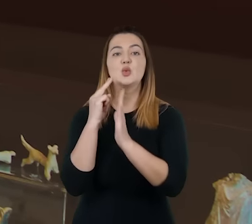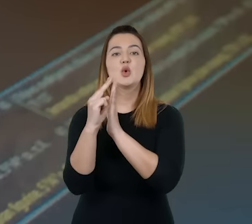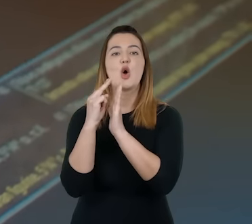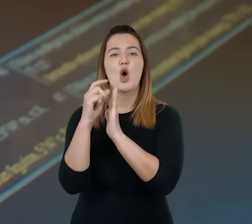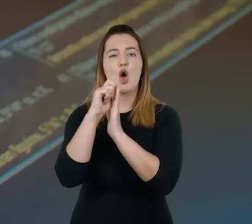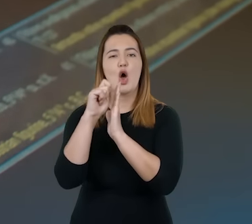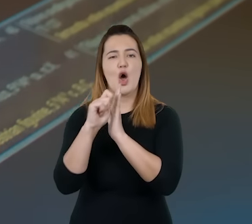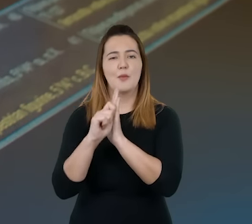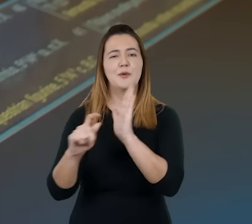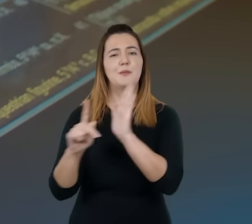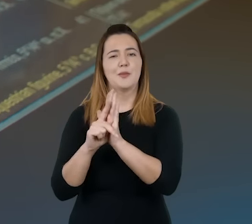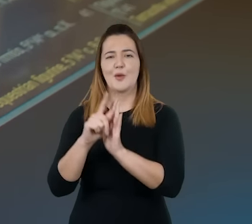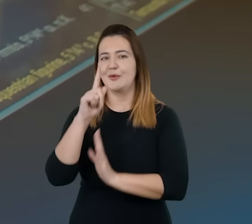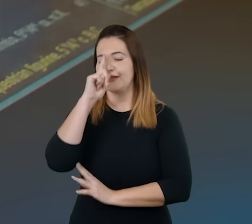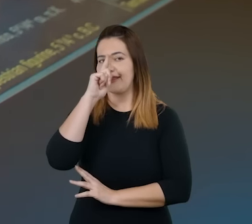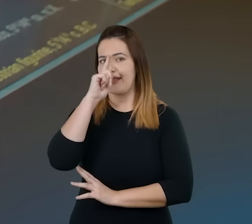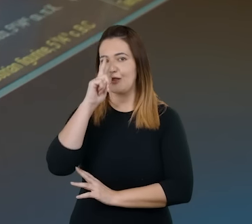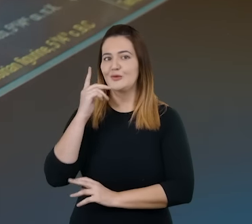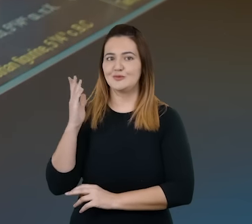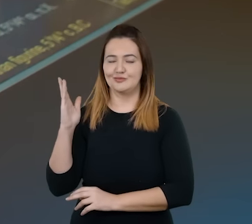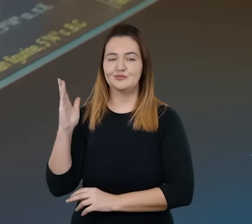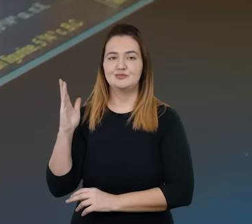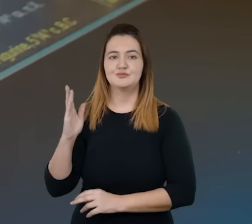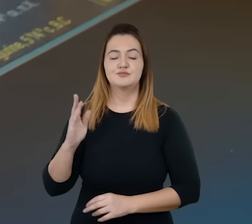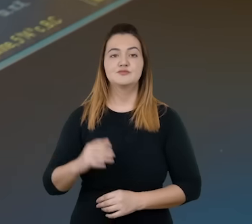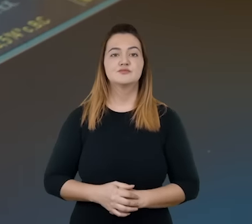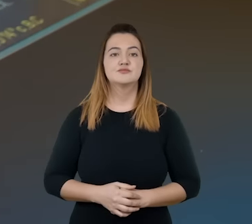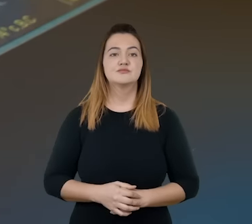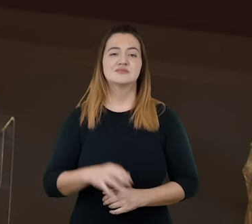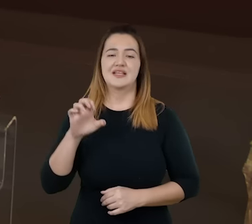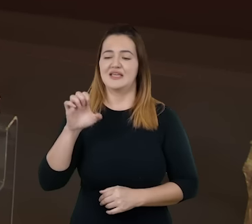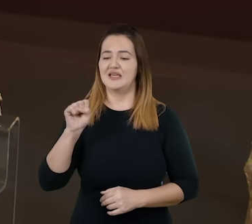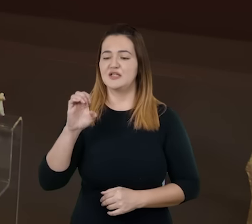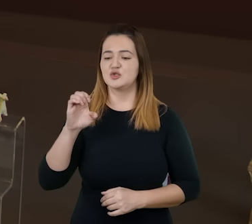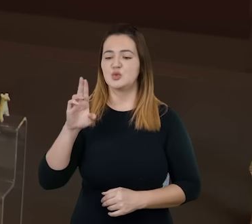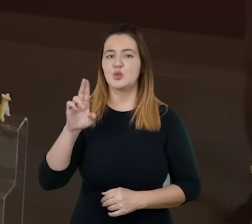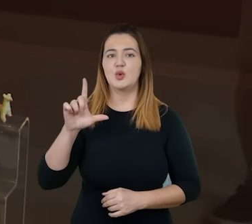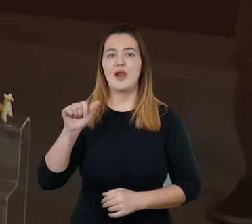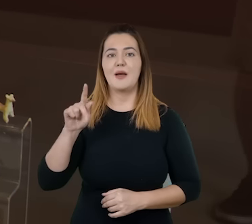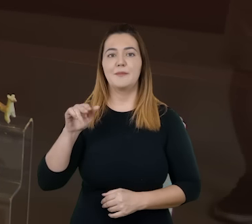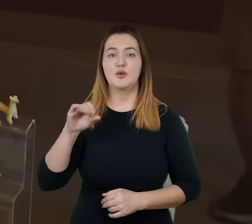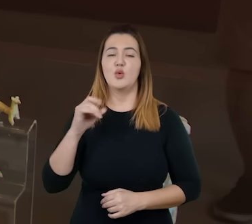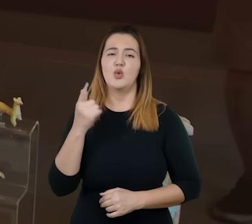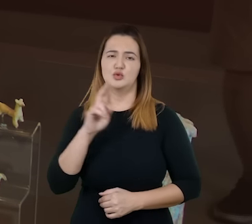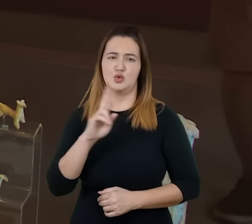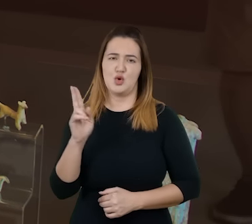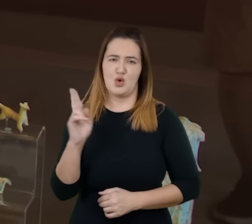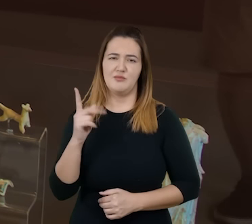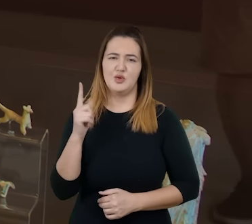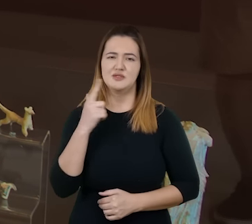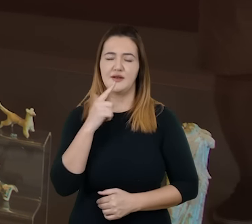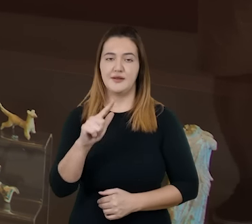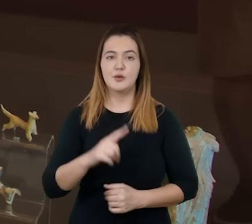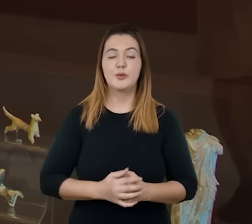Asclepios. Aqui está faltando a última parte em grego, Asclepios. Esculápio é o nome dele para os latinos.